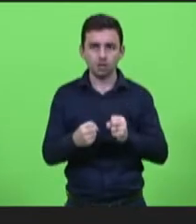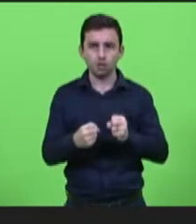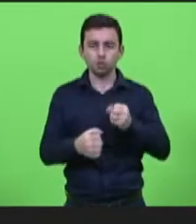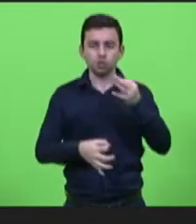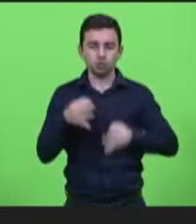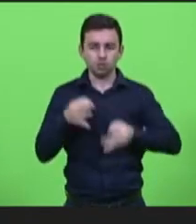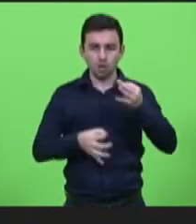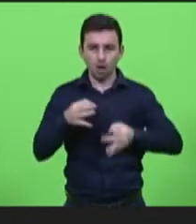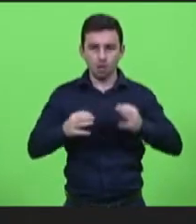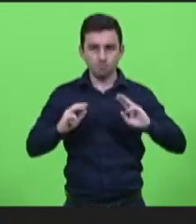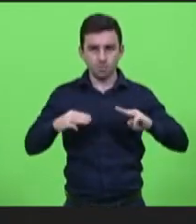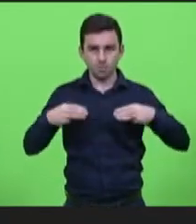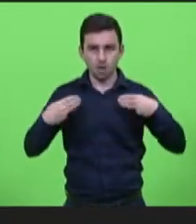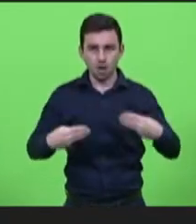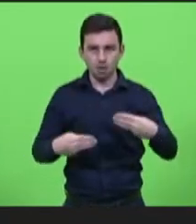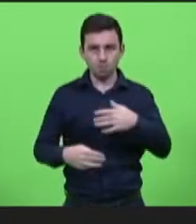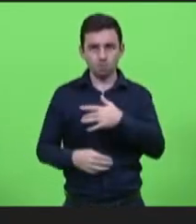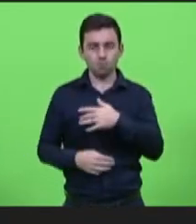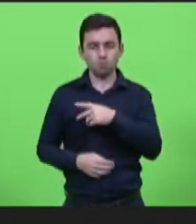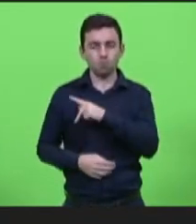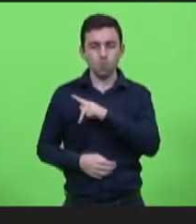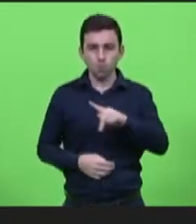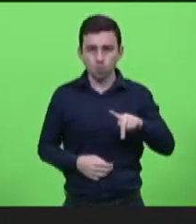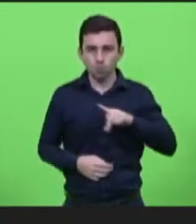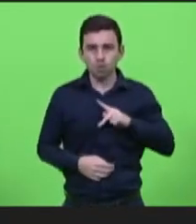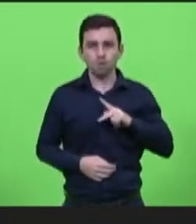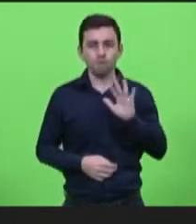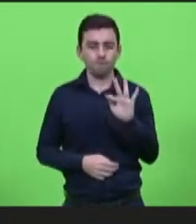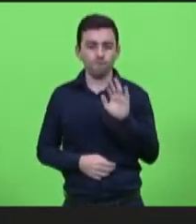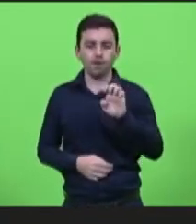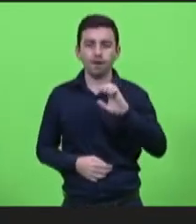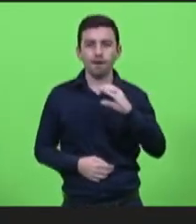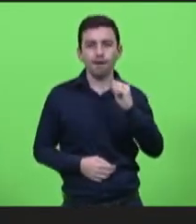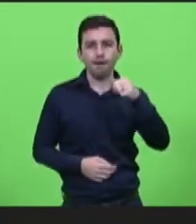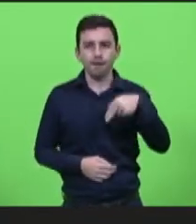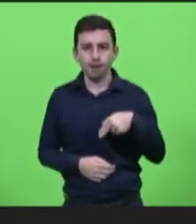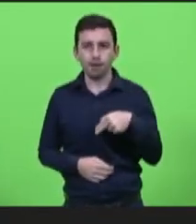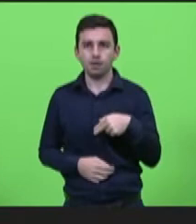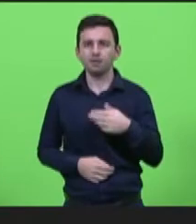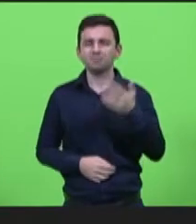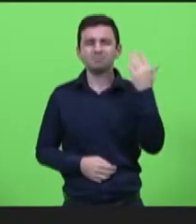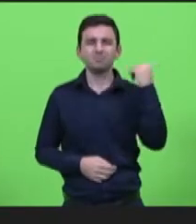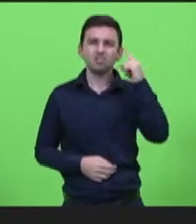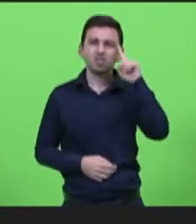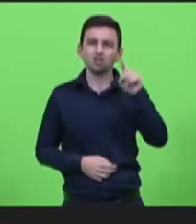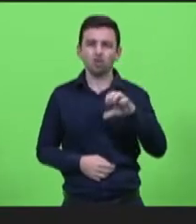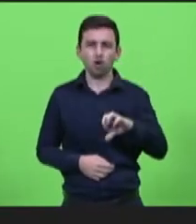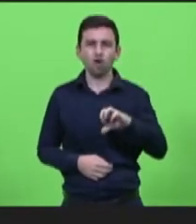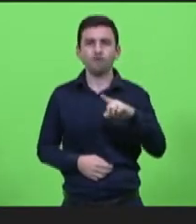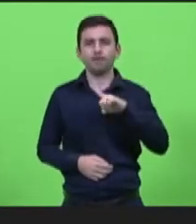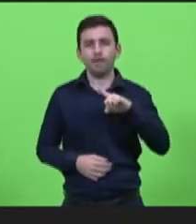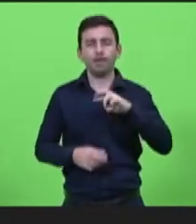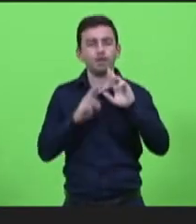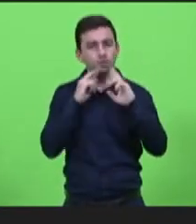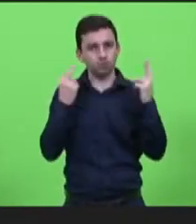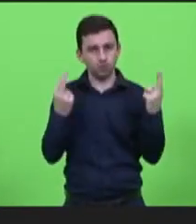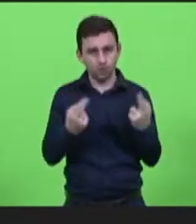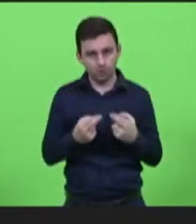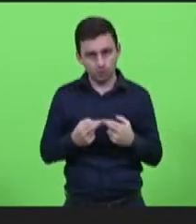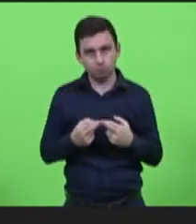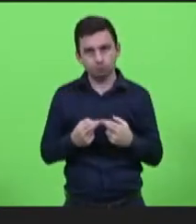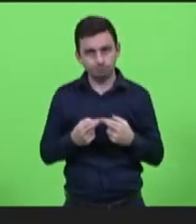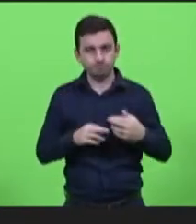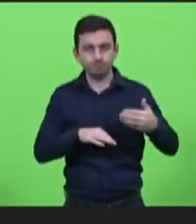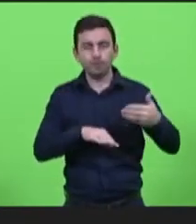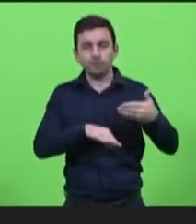Ministério Público, FECAM. E no último dia 9, nós tivemos uma reunião da Frente Parlamentar, que contou com a presença